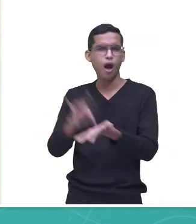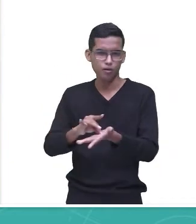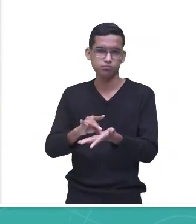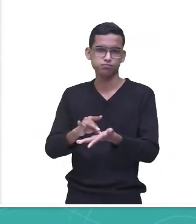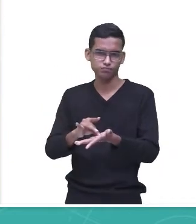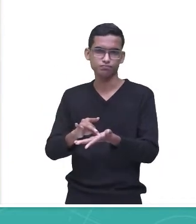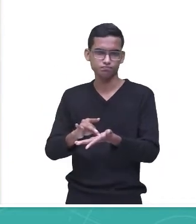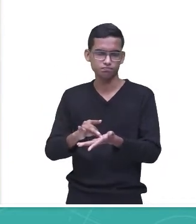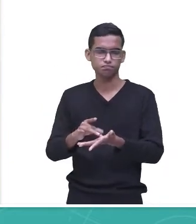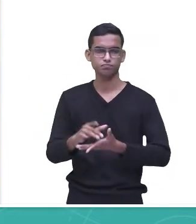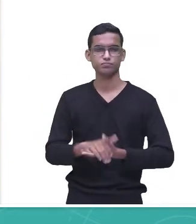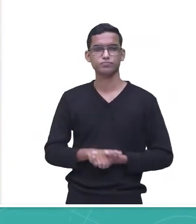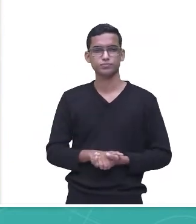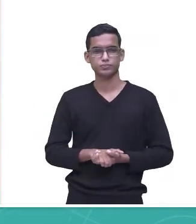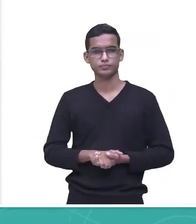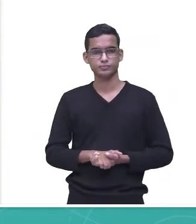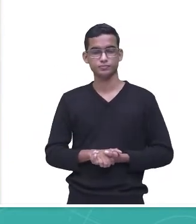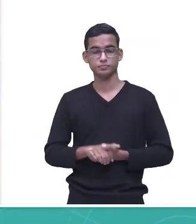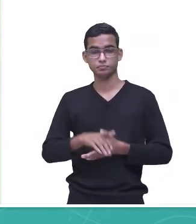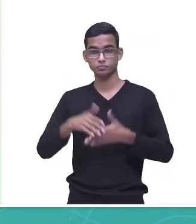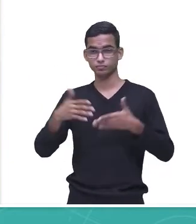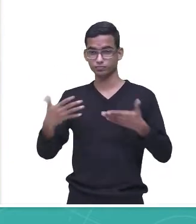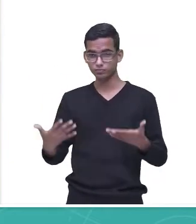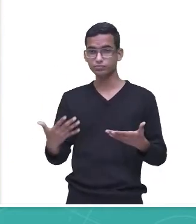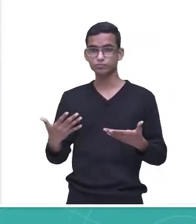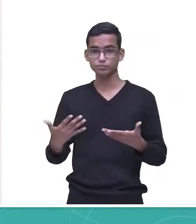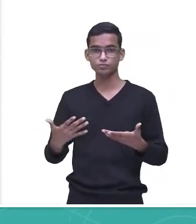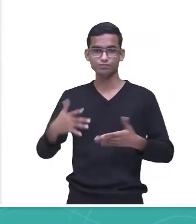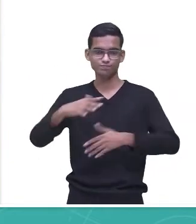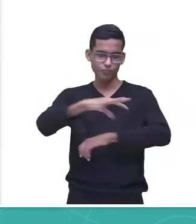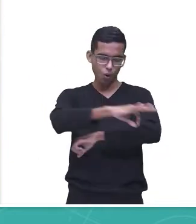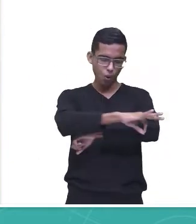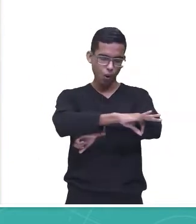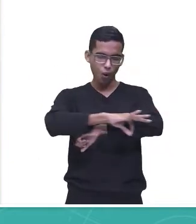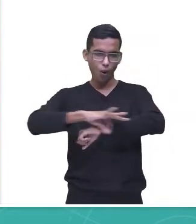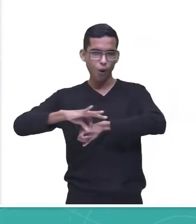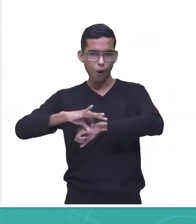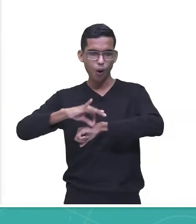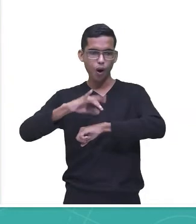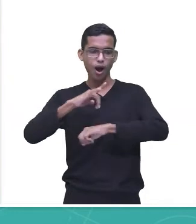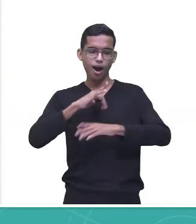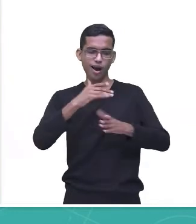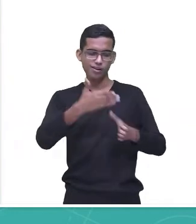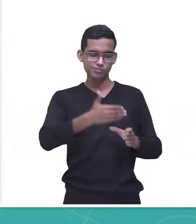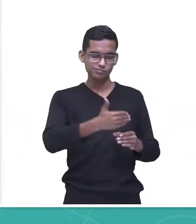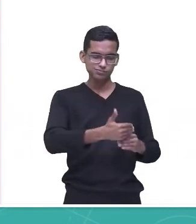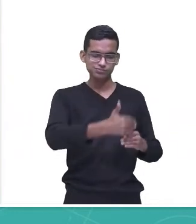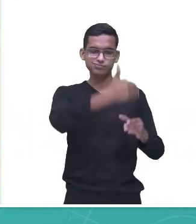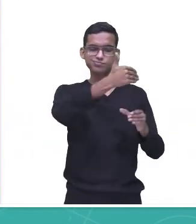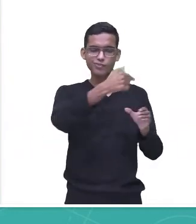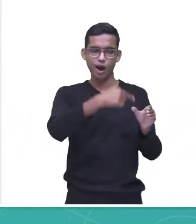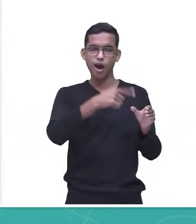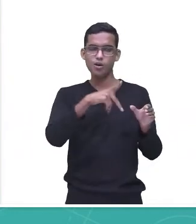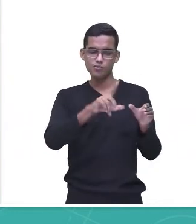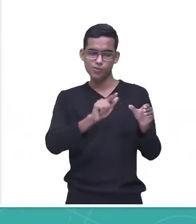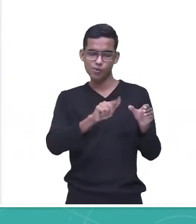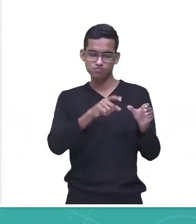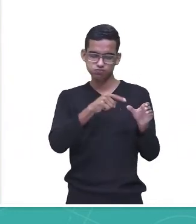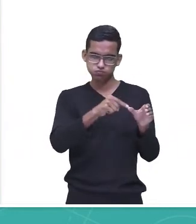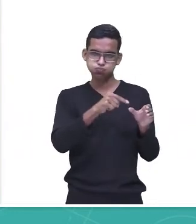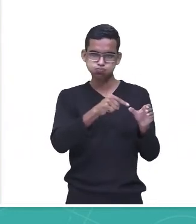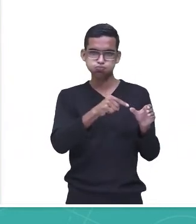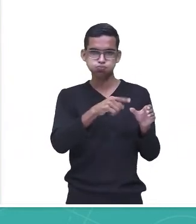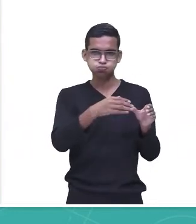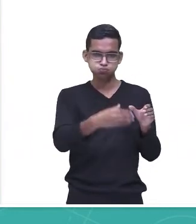da arte românica, ou seja, na arquitetura as paredes eram grossas, havia pouca luminosidade, ela